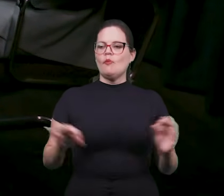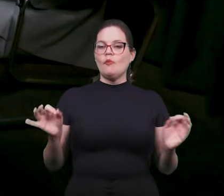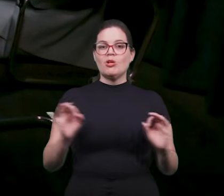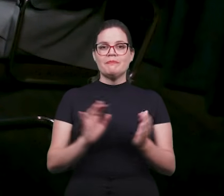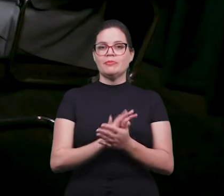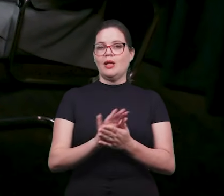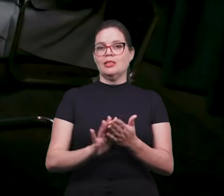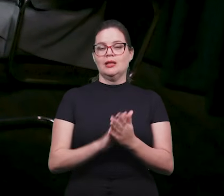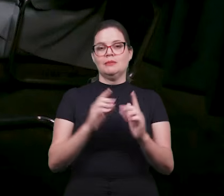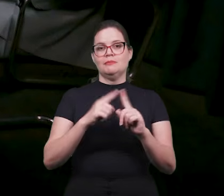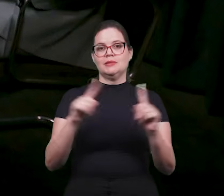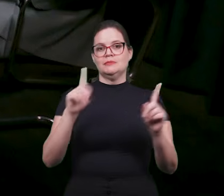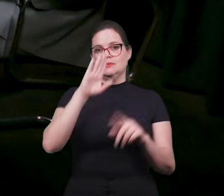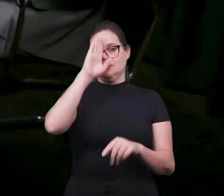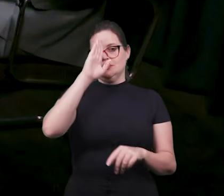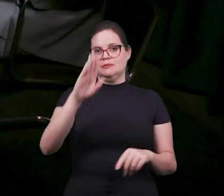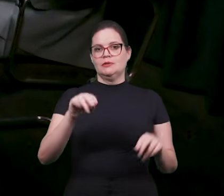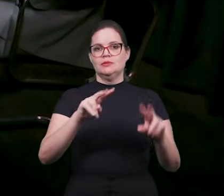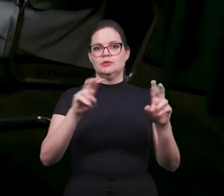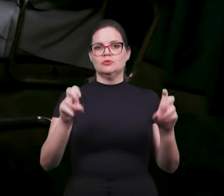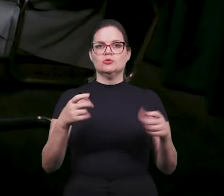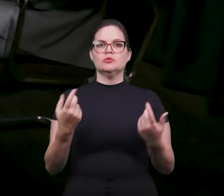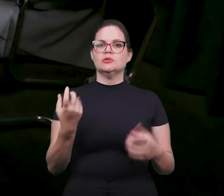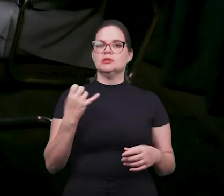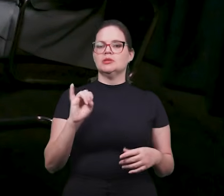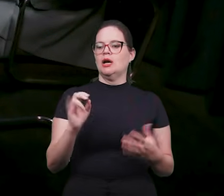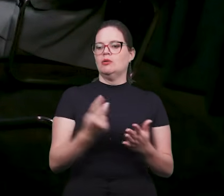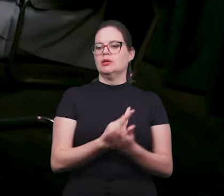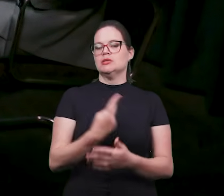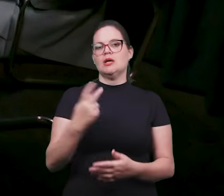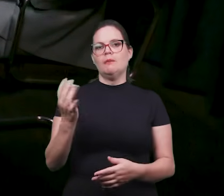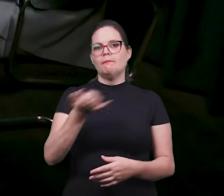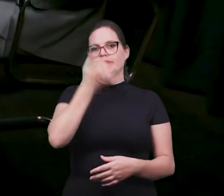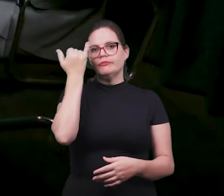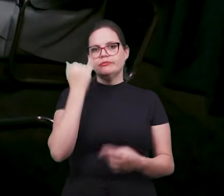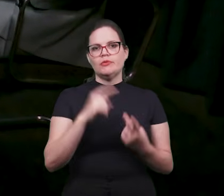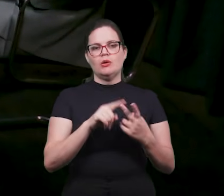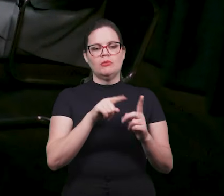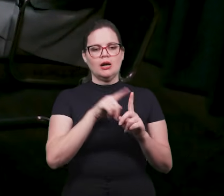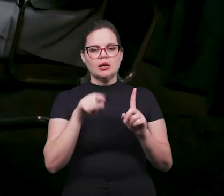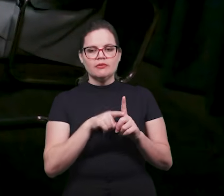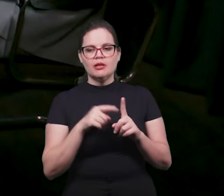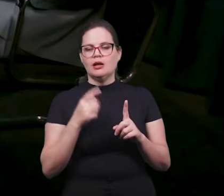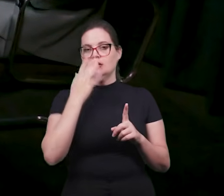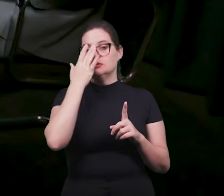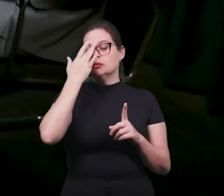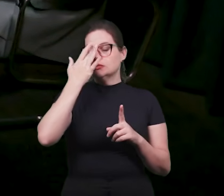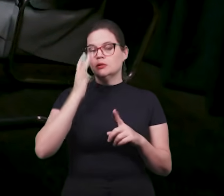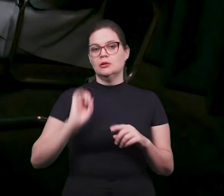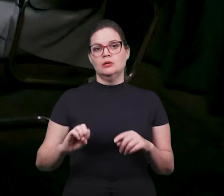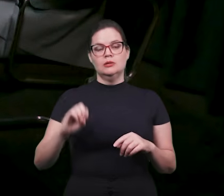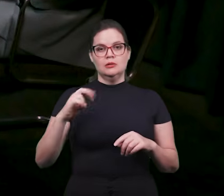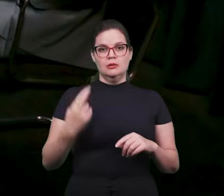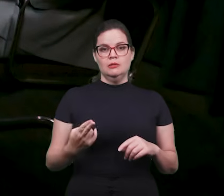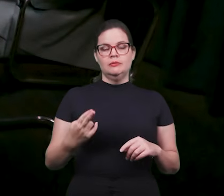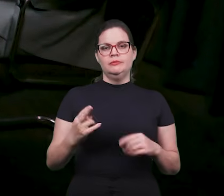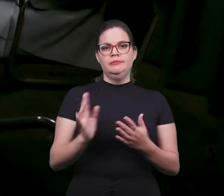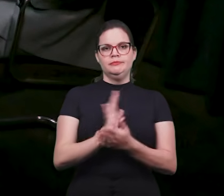Garantia nenhuma. E principalmente isso, um infortúnio, um acidente, uma gestação, algo